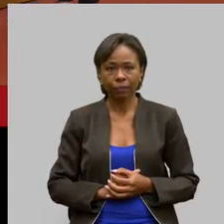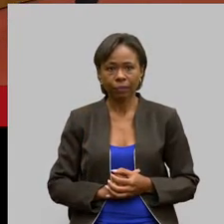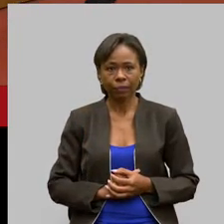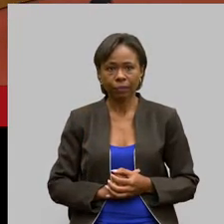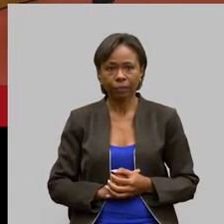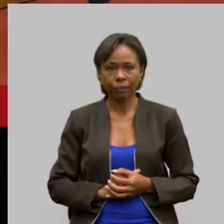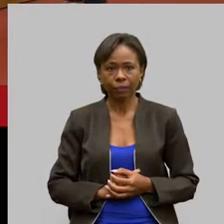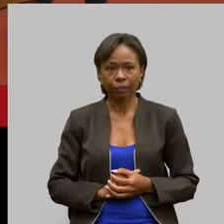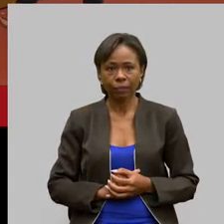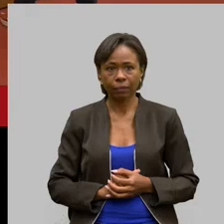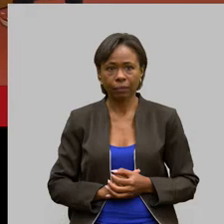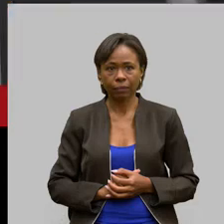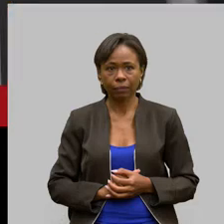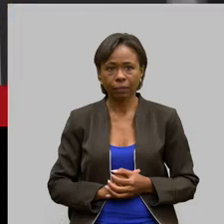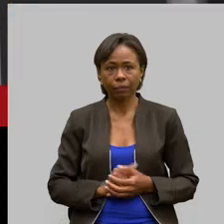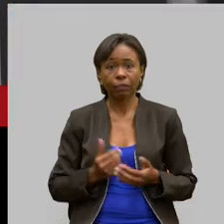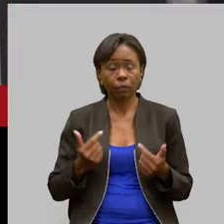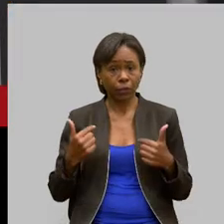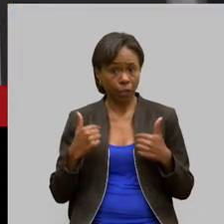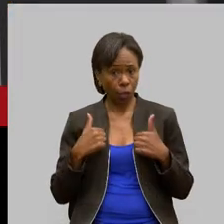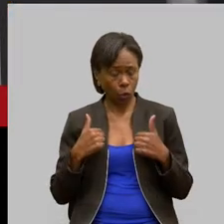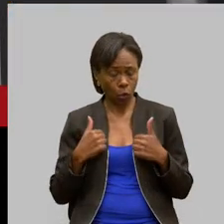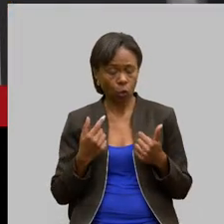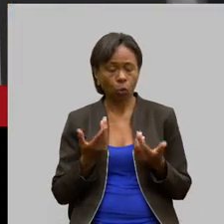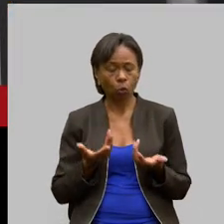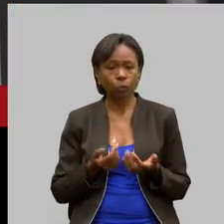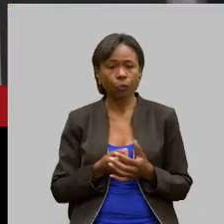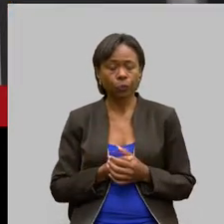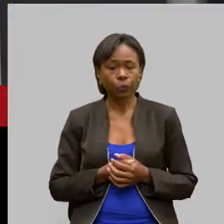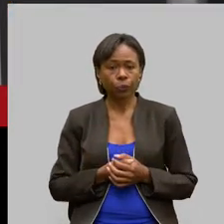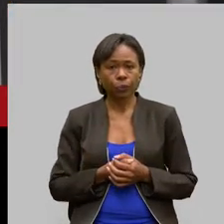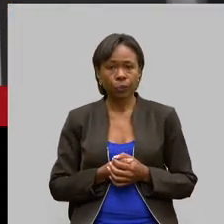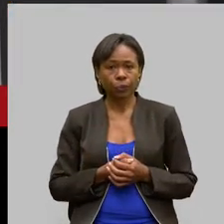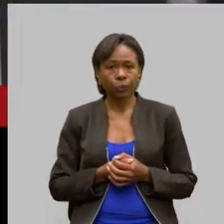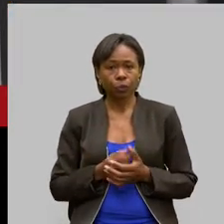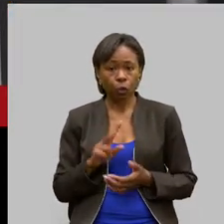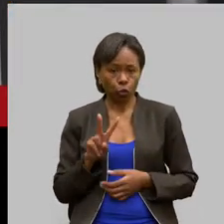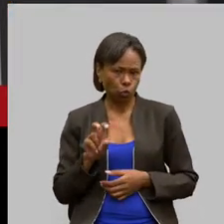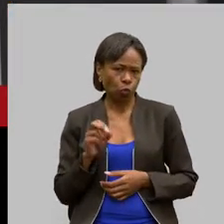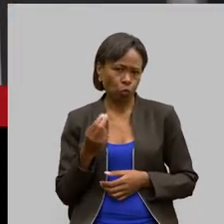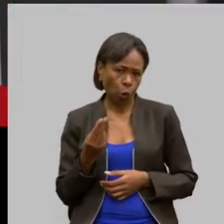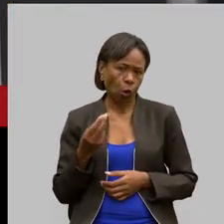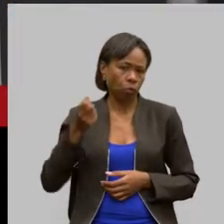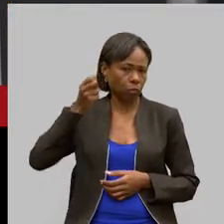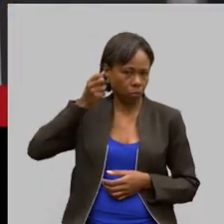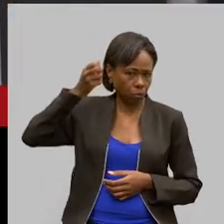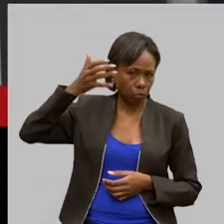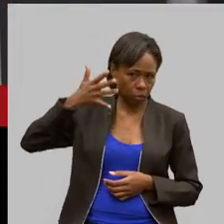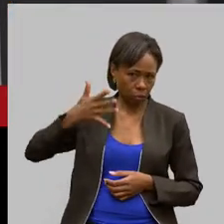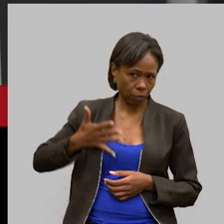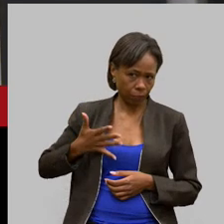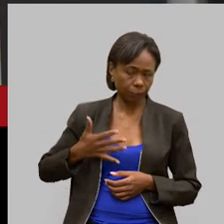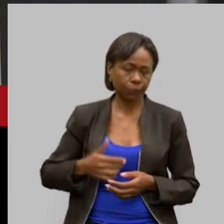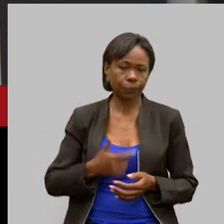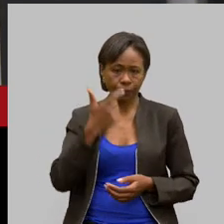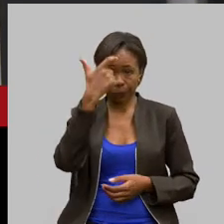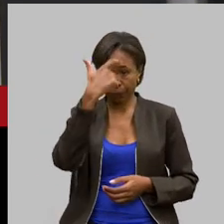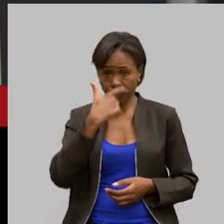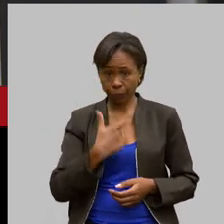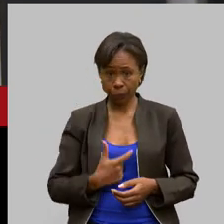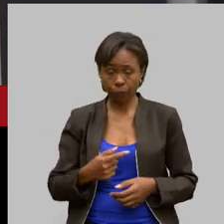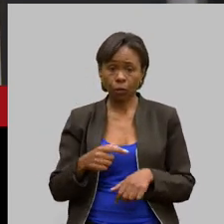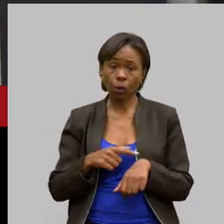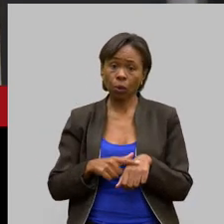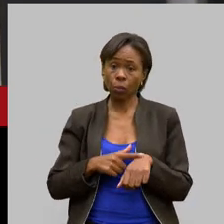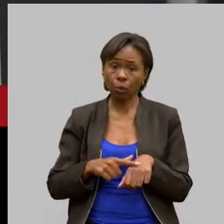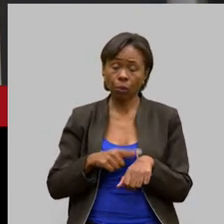vou passar aqui eh a minha como que eu sou para vocês né Eu sou morena